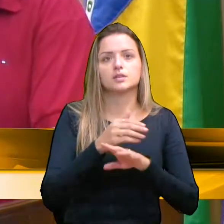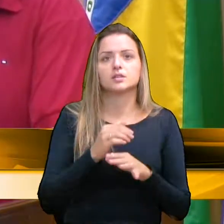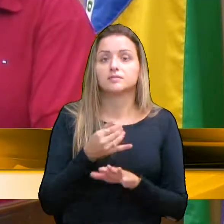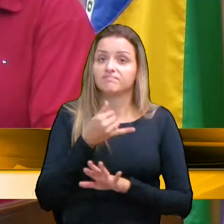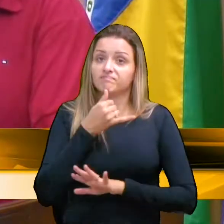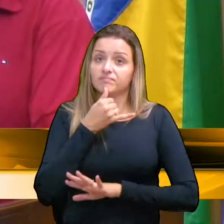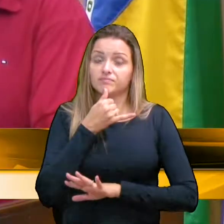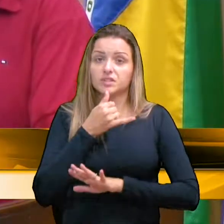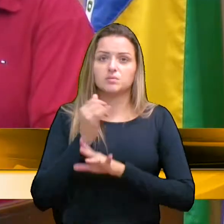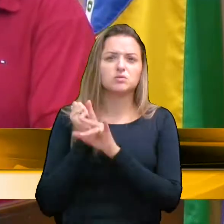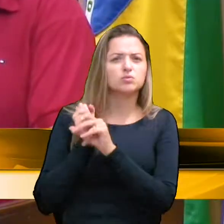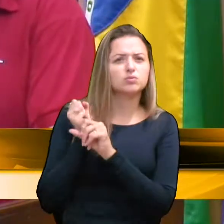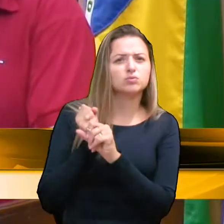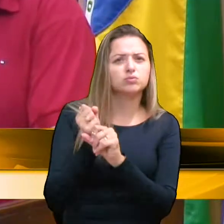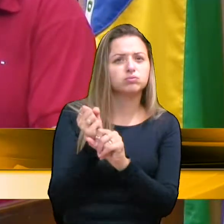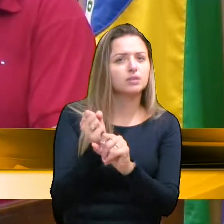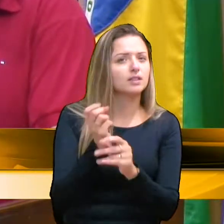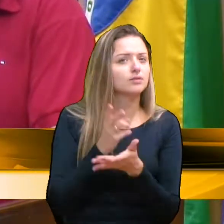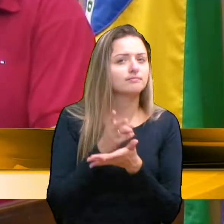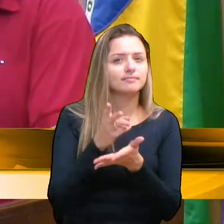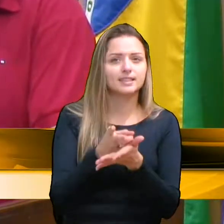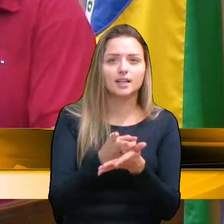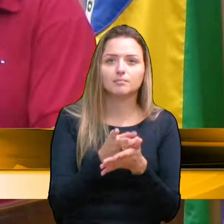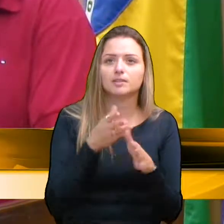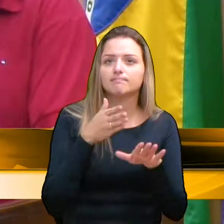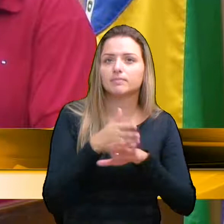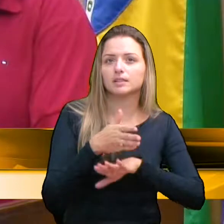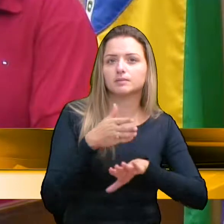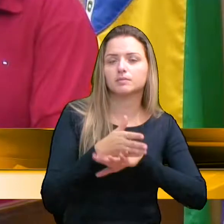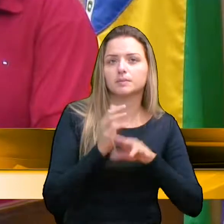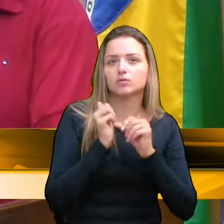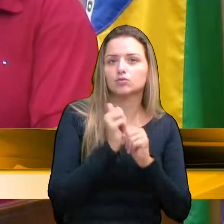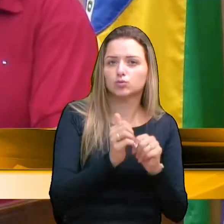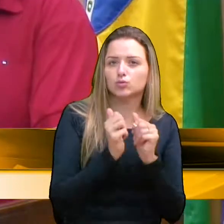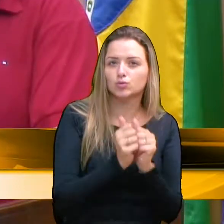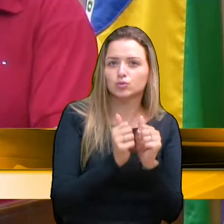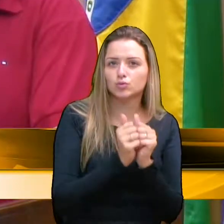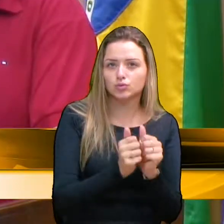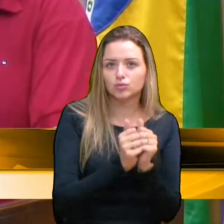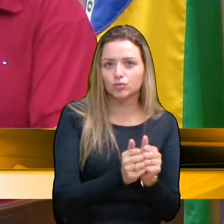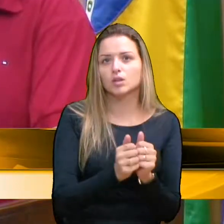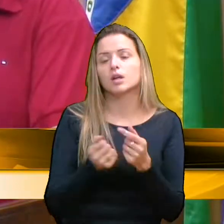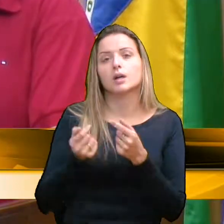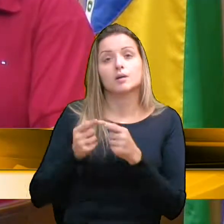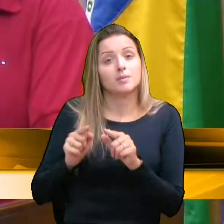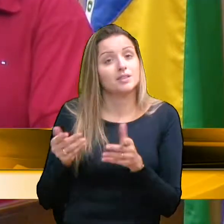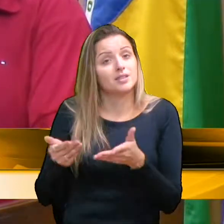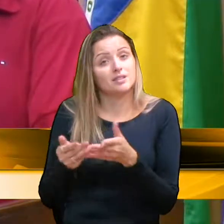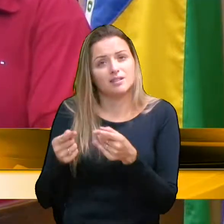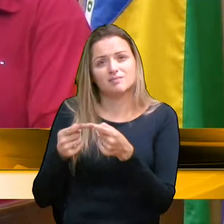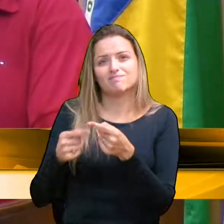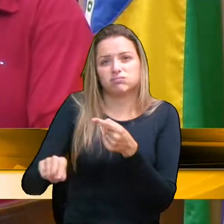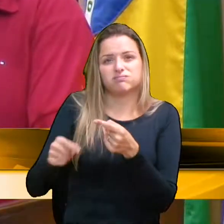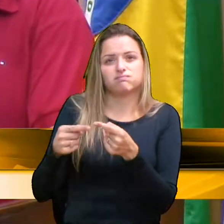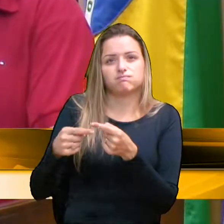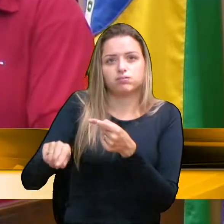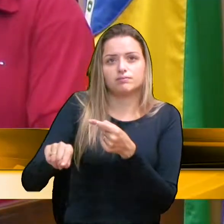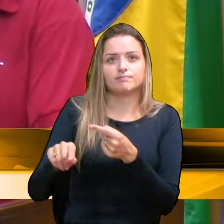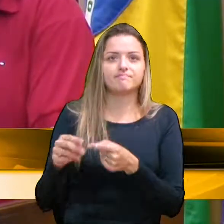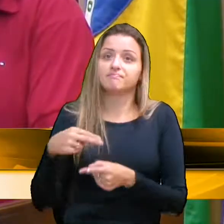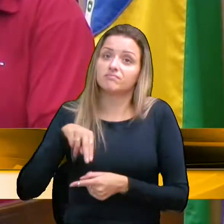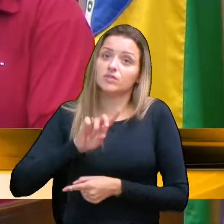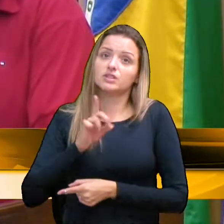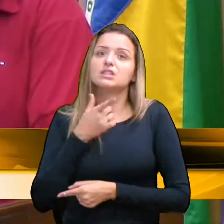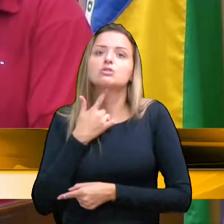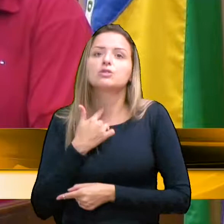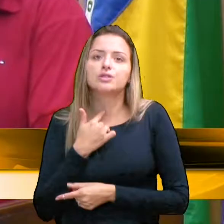por muito tempo andamos todos para o mesmo lado. Hoje, talvez a caminhada tenha muitas divergências e a gente não gostaria que isso